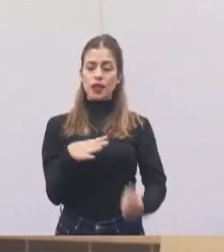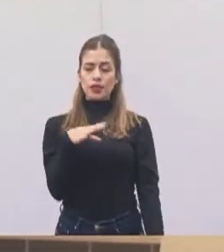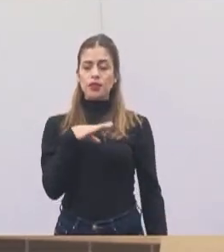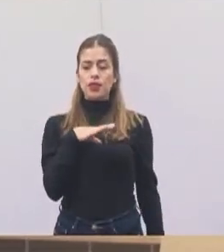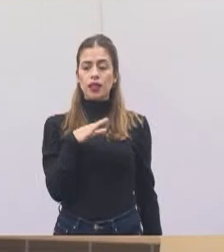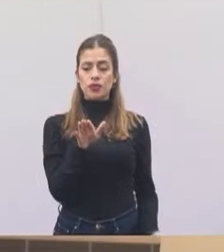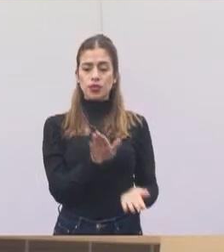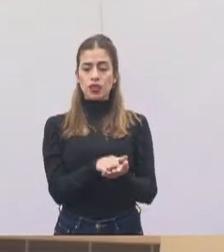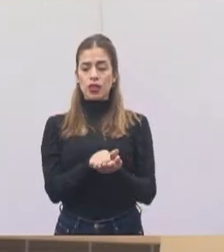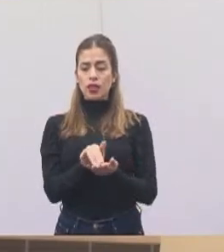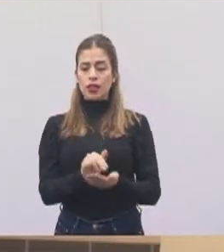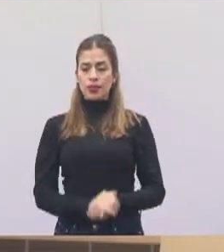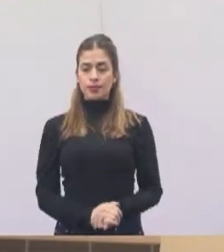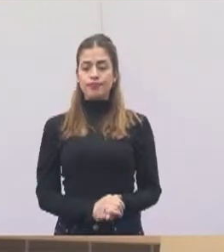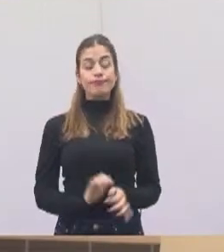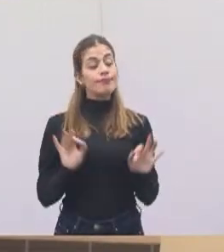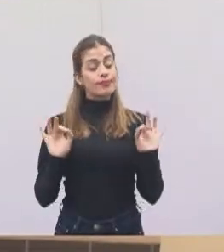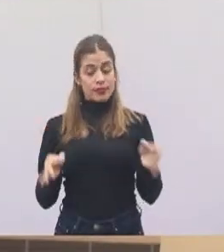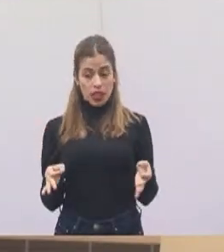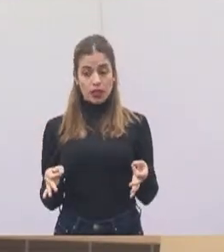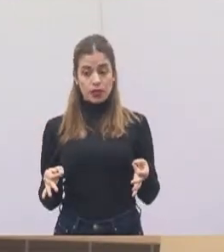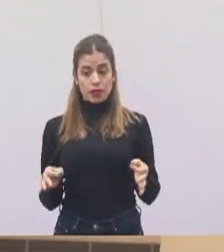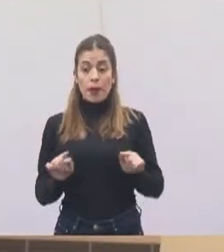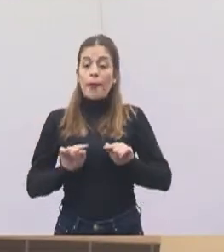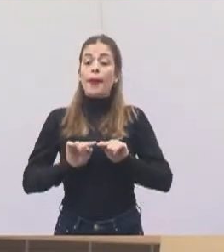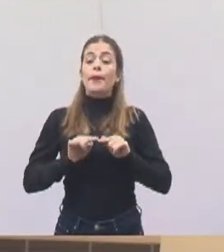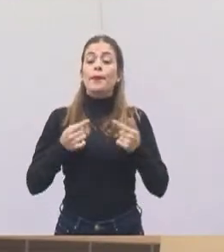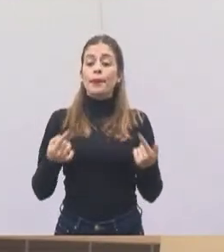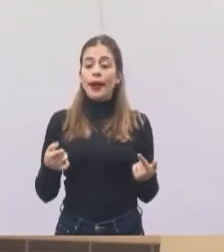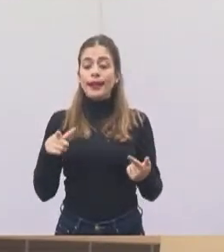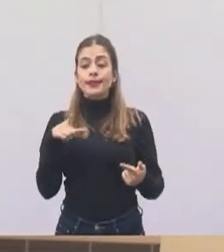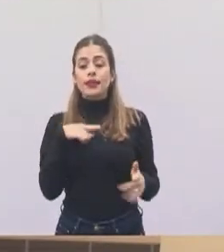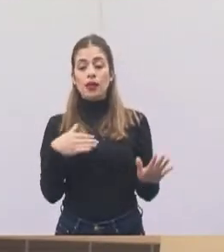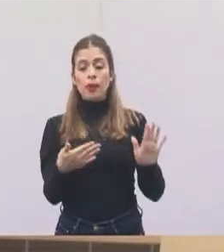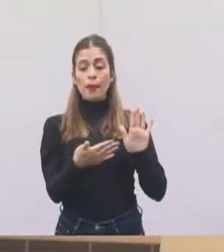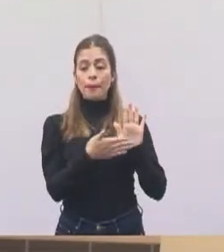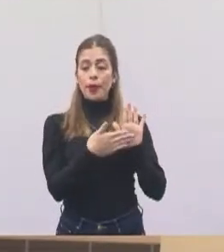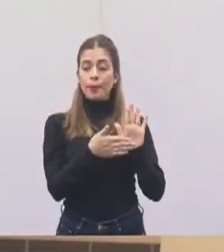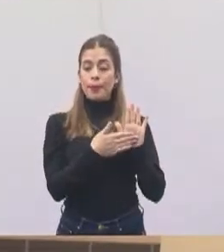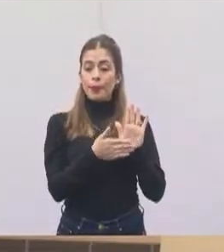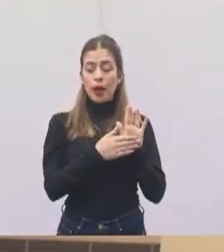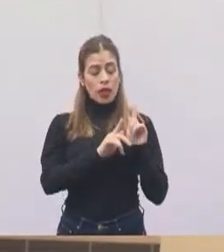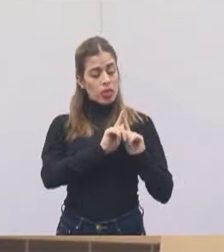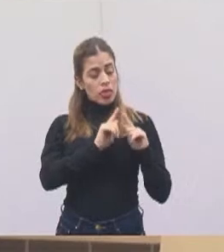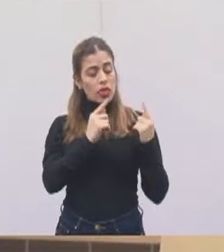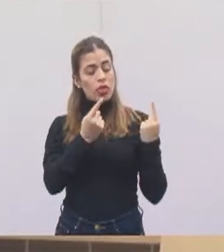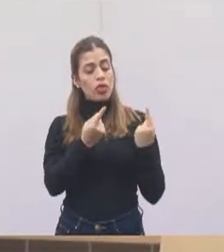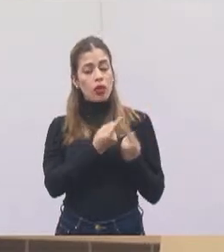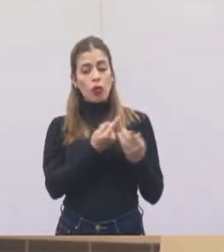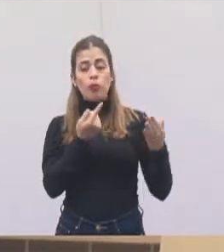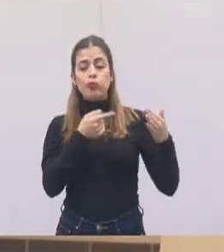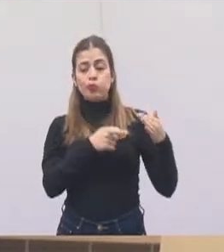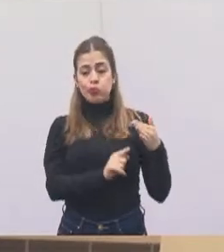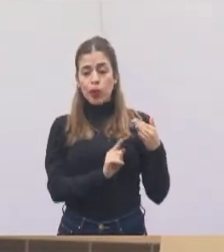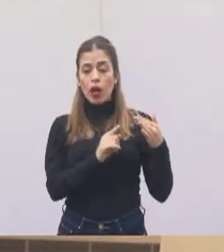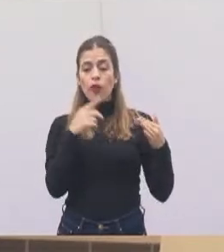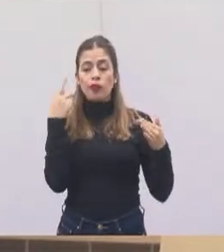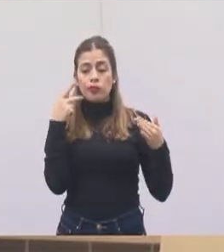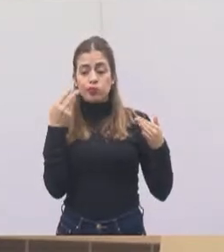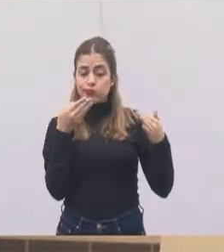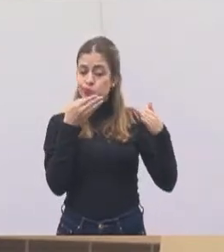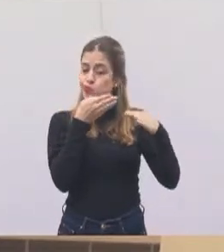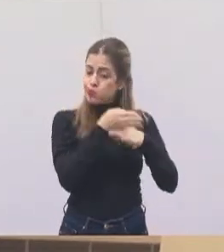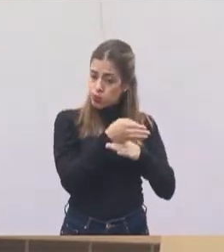Jacareí. Certo? Mas houve uma proposta dentro de um grupo ao qual este vereador está